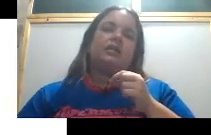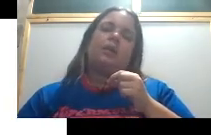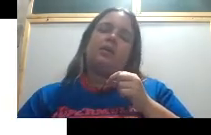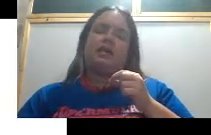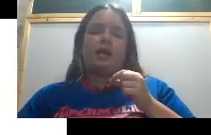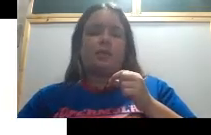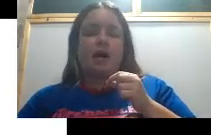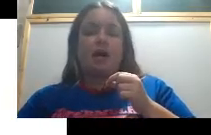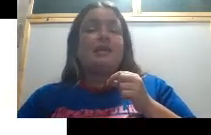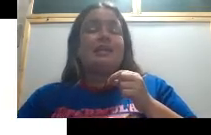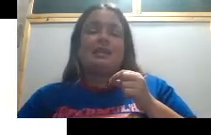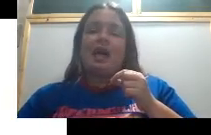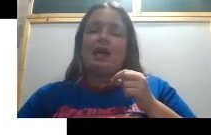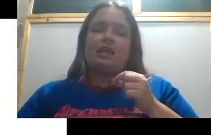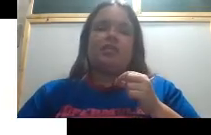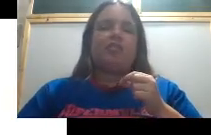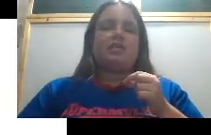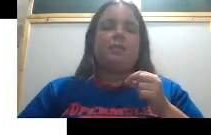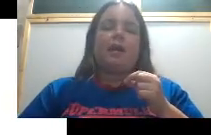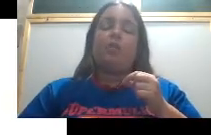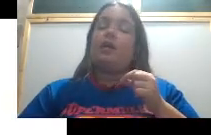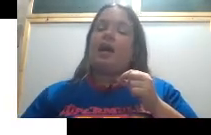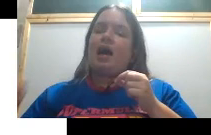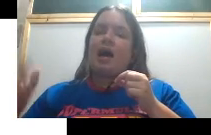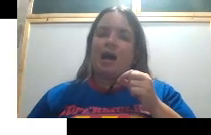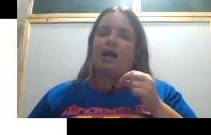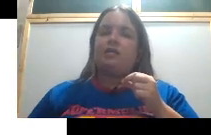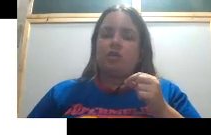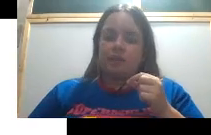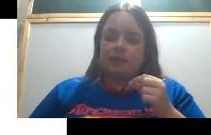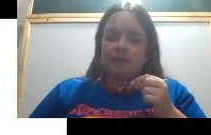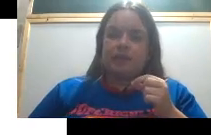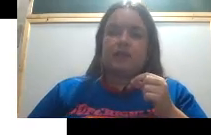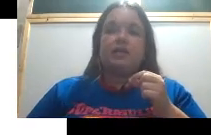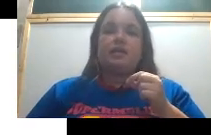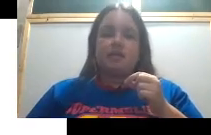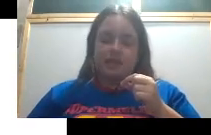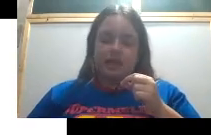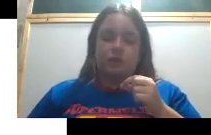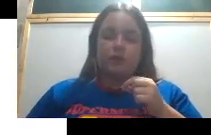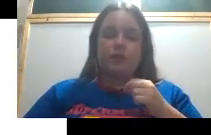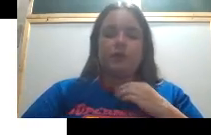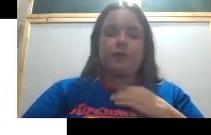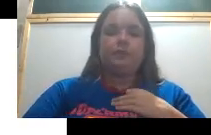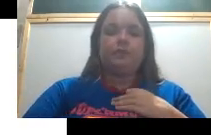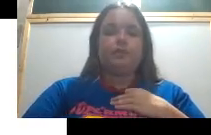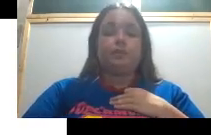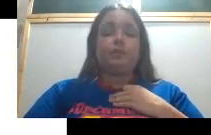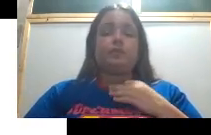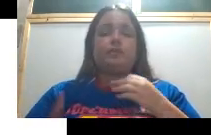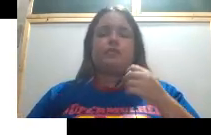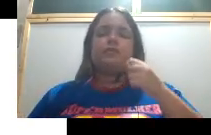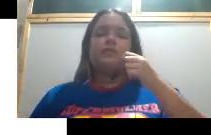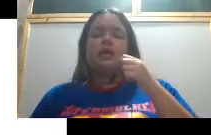riscar não podem queimar nada que vai fazer mal à nossa bandeira certo